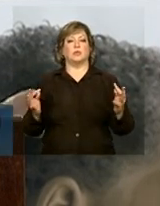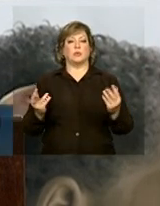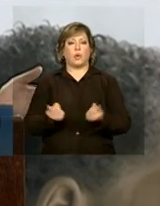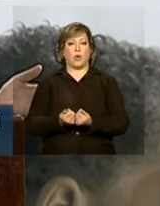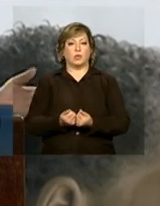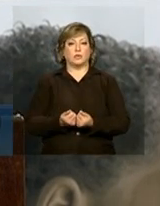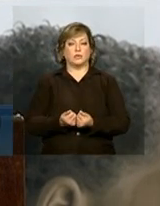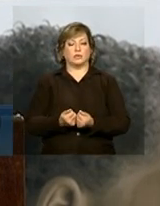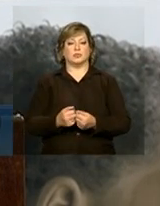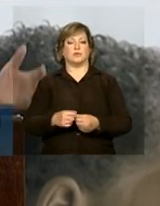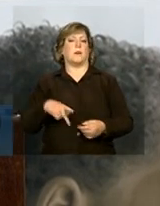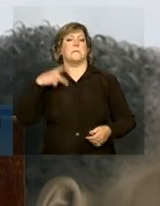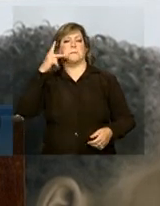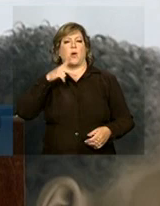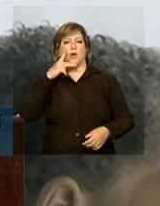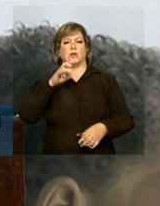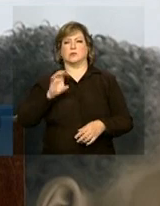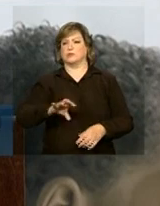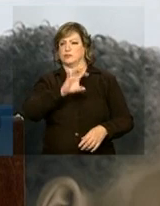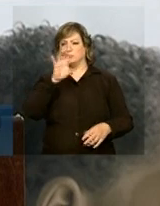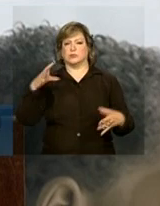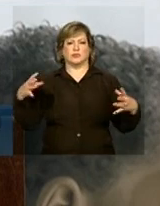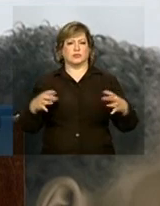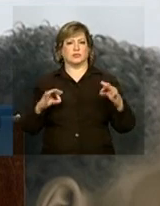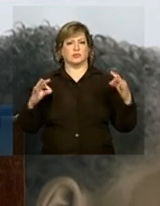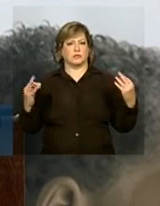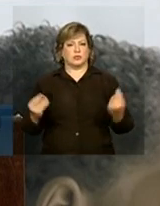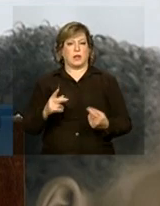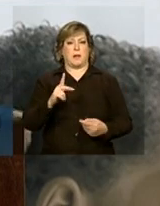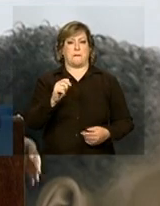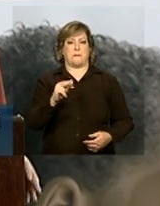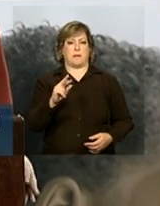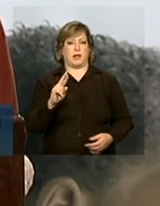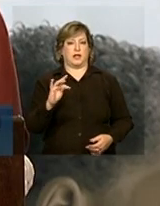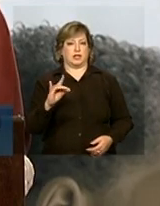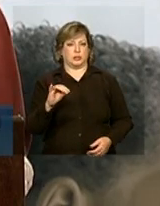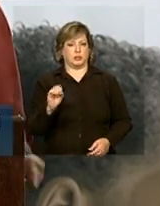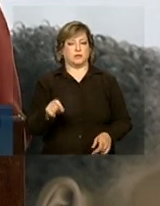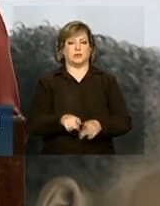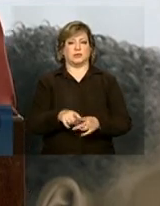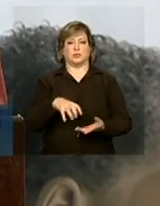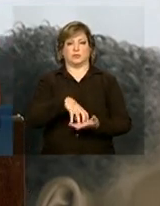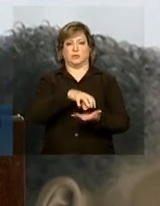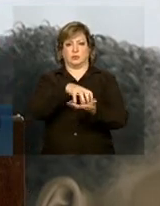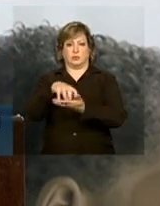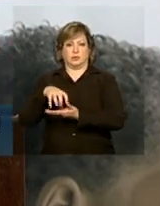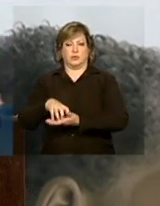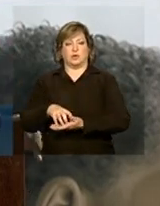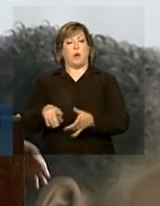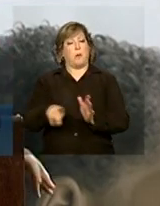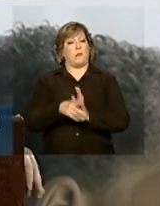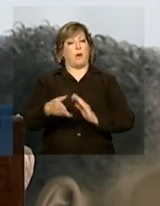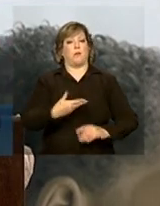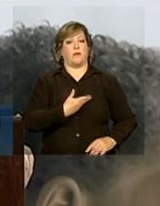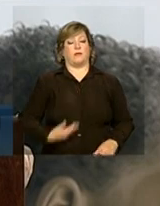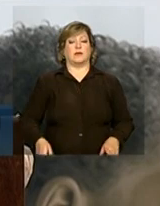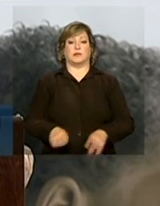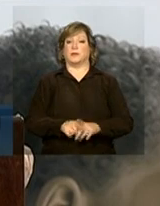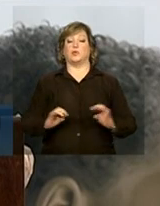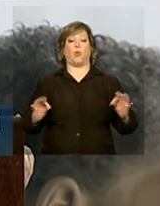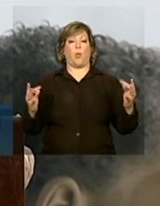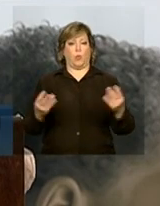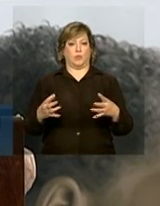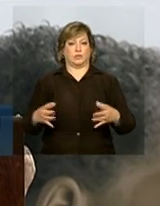os entes políticos, partidos e instituições, o próprio governo, enfim, todas as